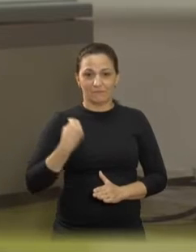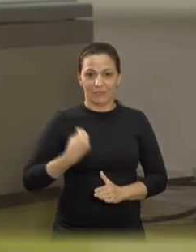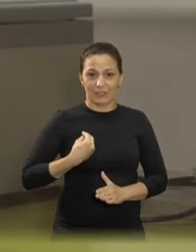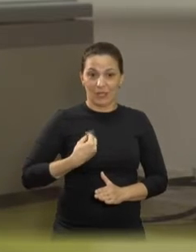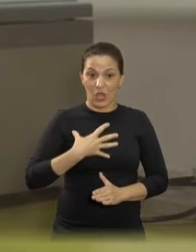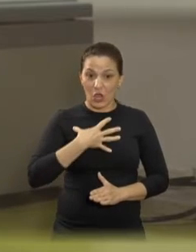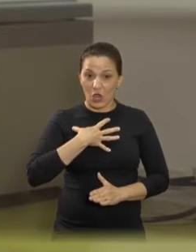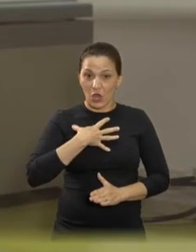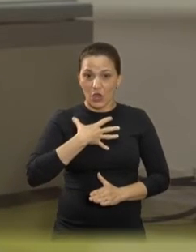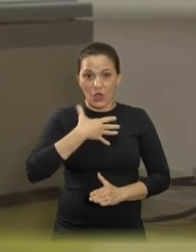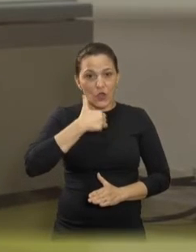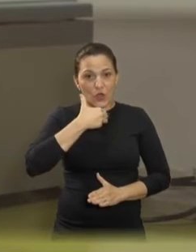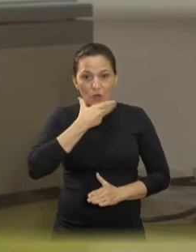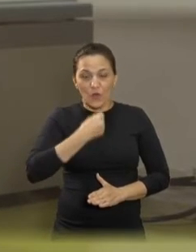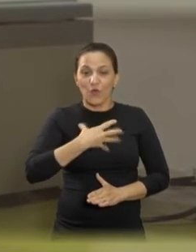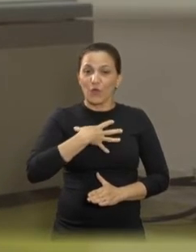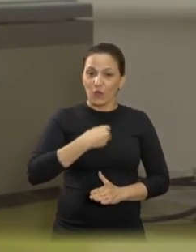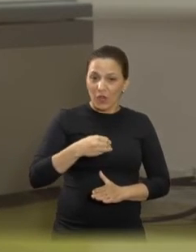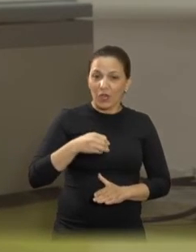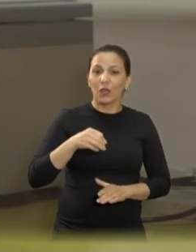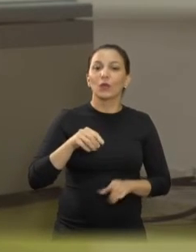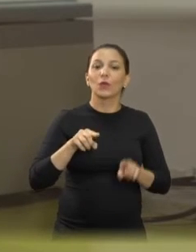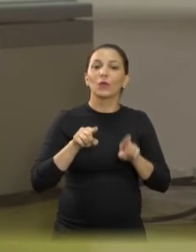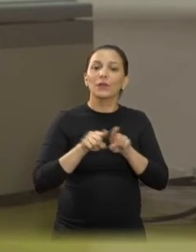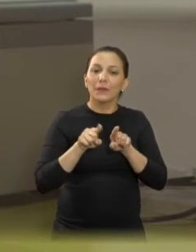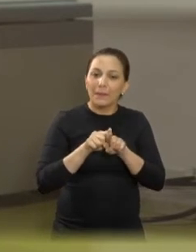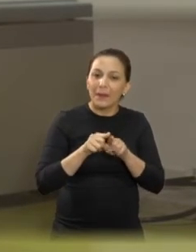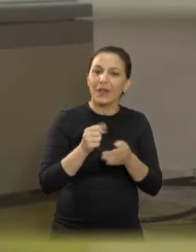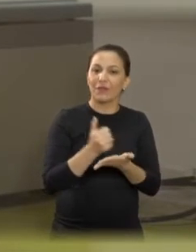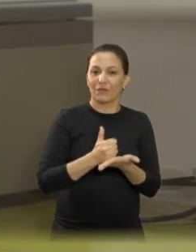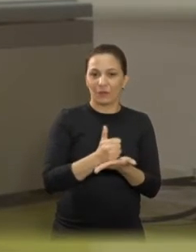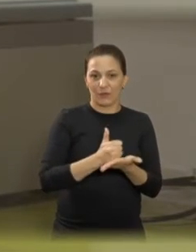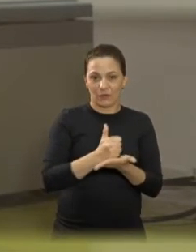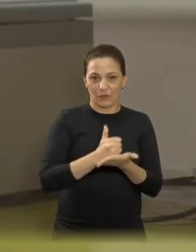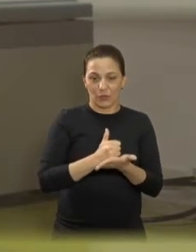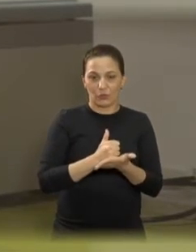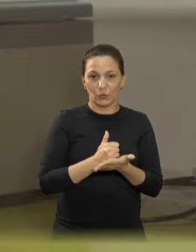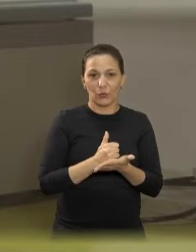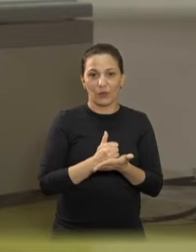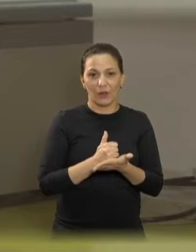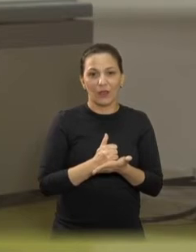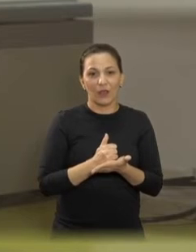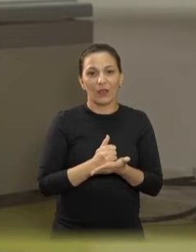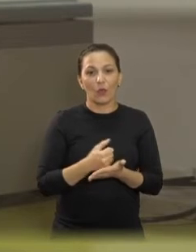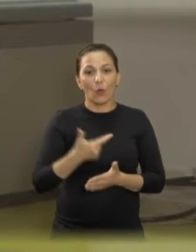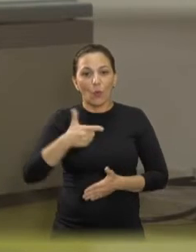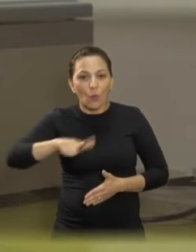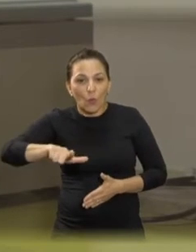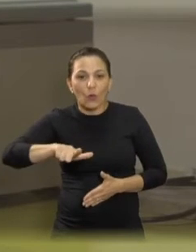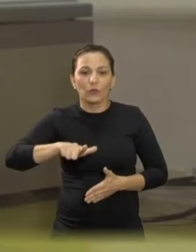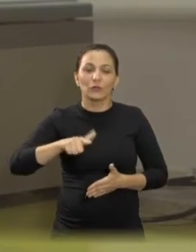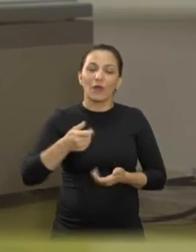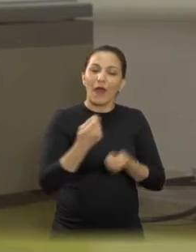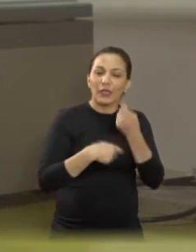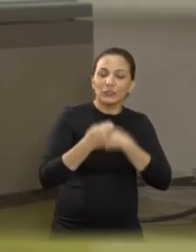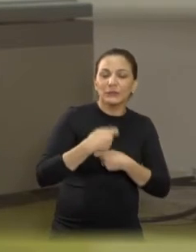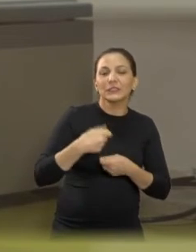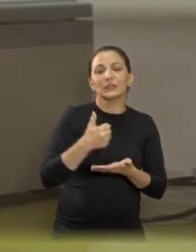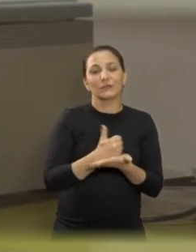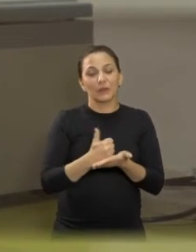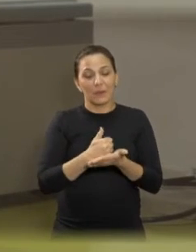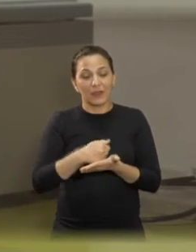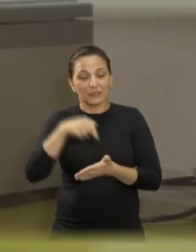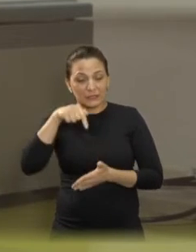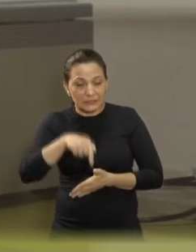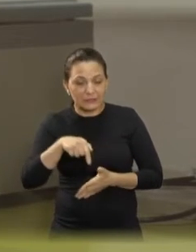velho. E o mais novo é administrador, e esse filho mais velho tem farmácia na cidade, né, aqui em Araraquara.